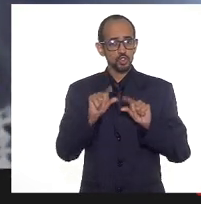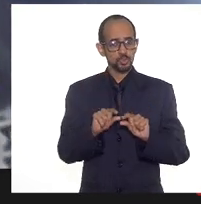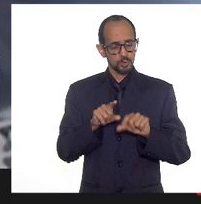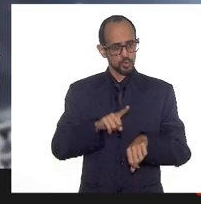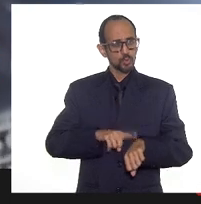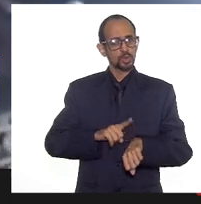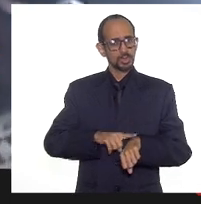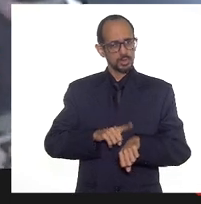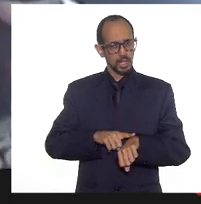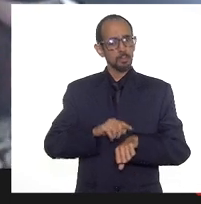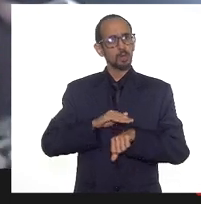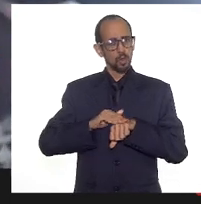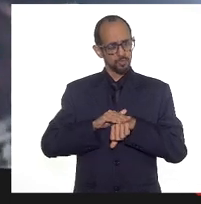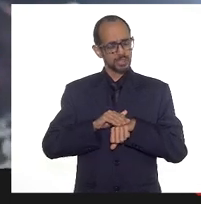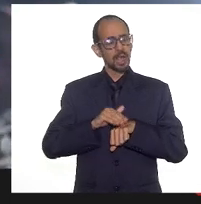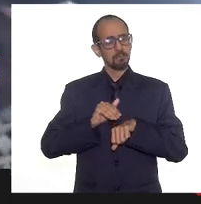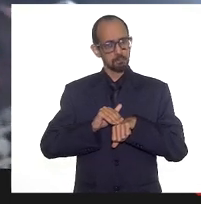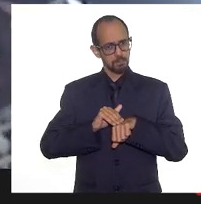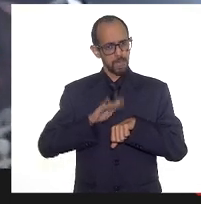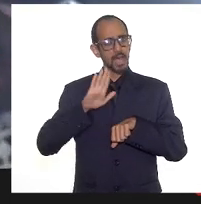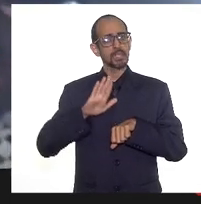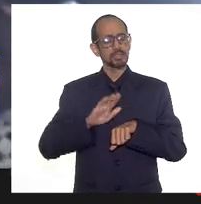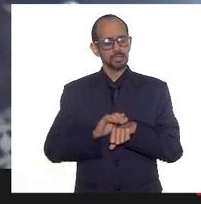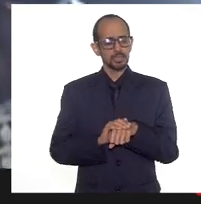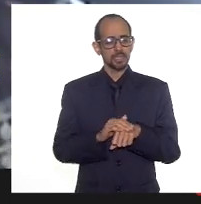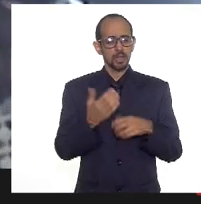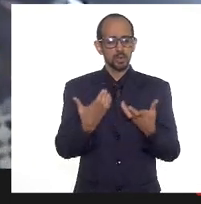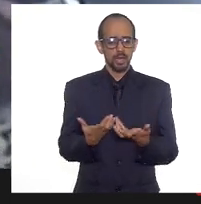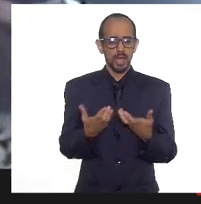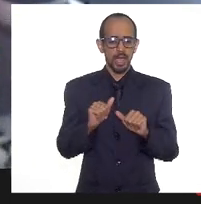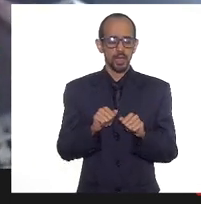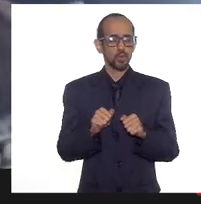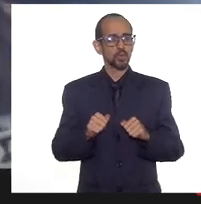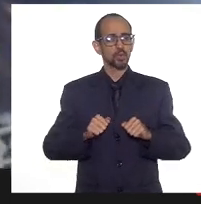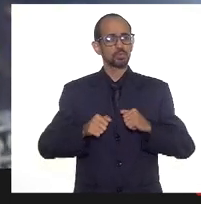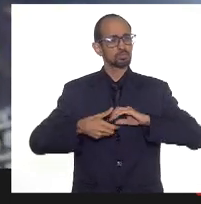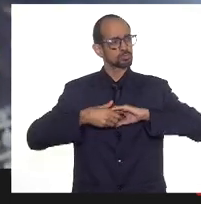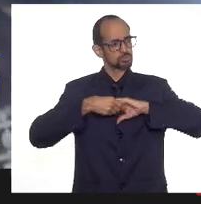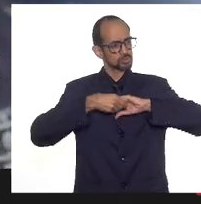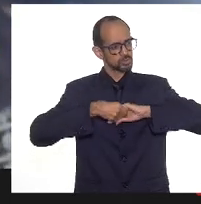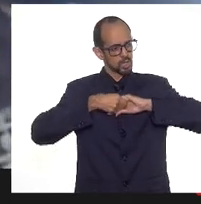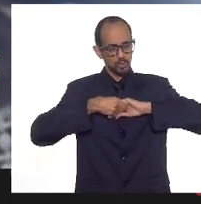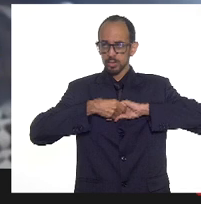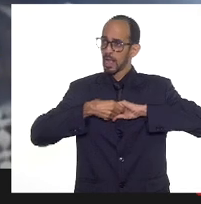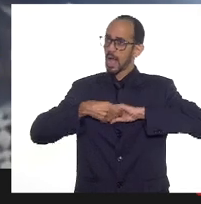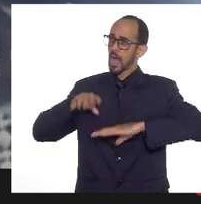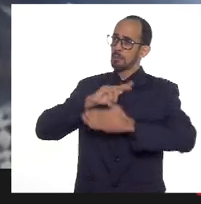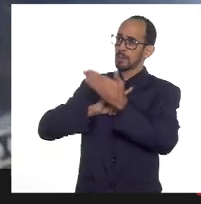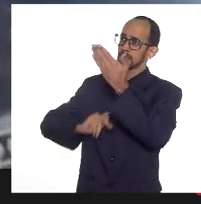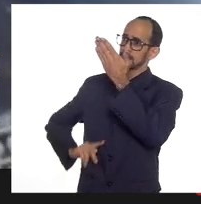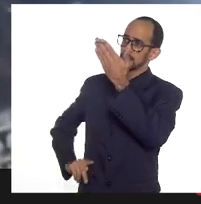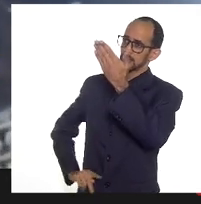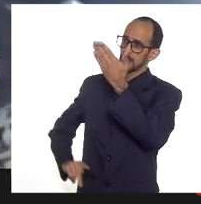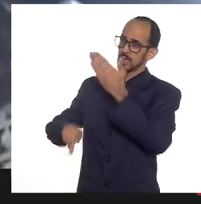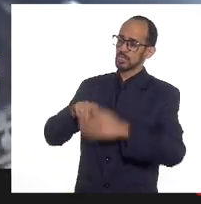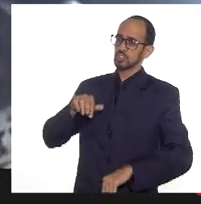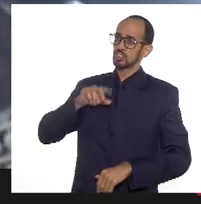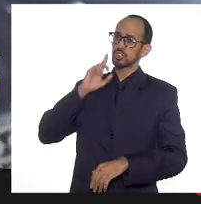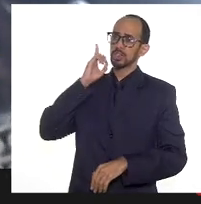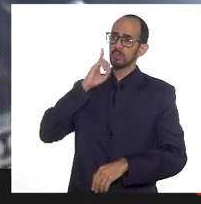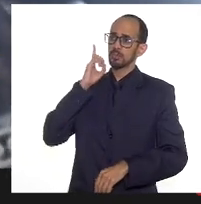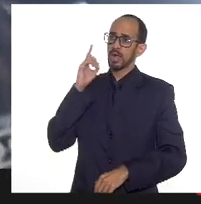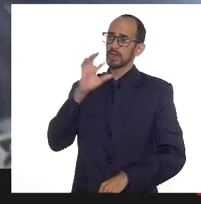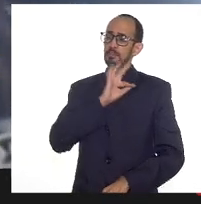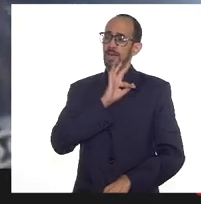conversar um pouco mais, né? Eu quero exatamente começar saudando a presidente dessa CPI, a deputada Marta Rocha, a quem